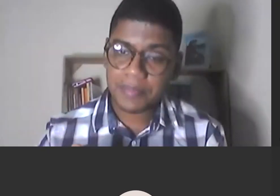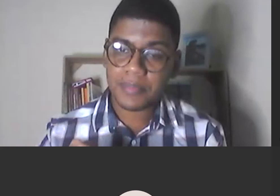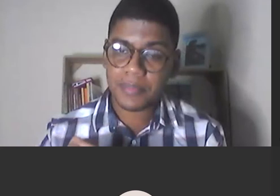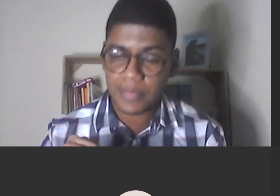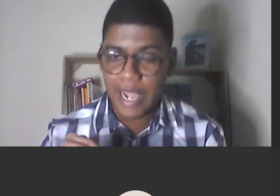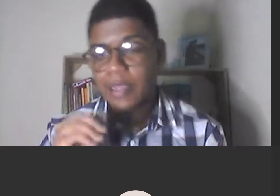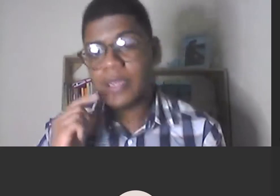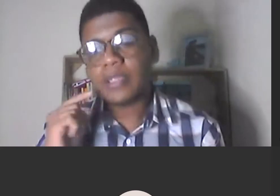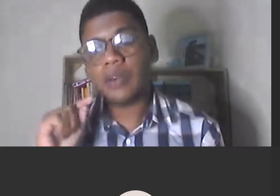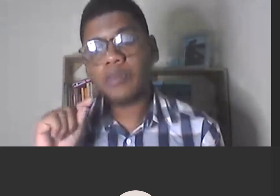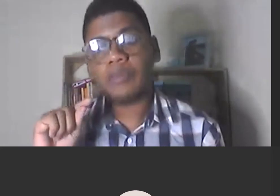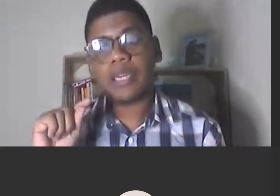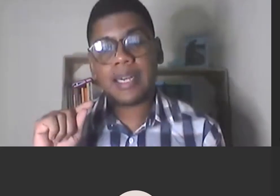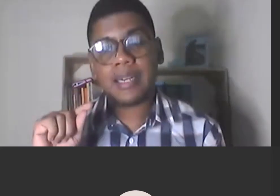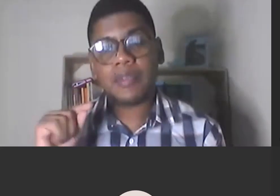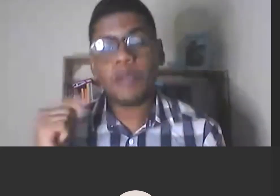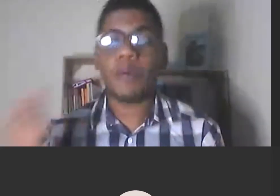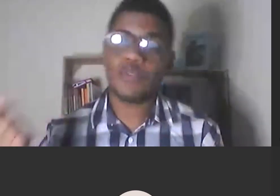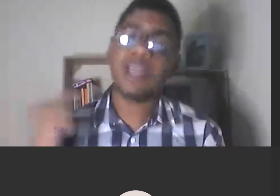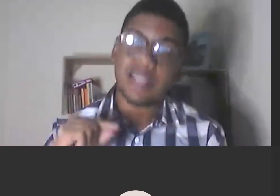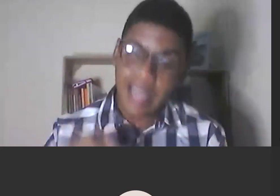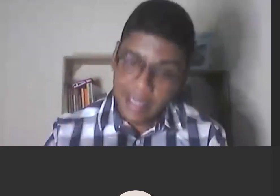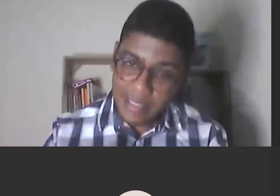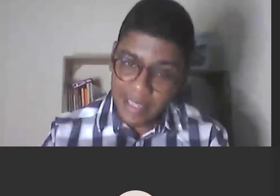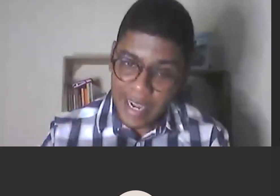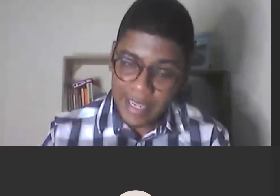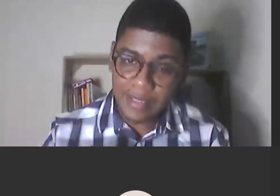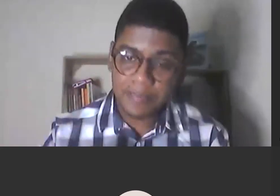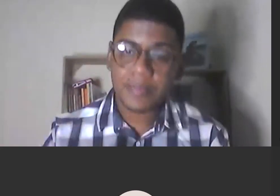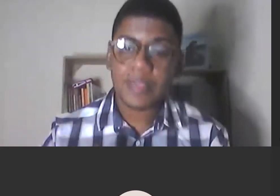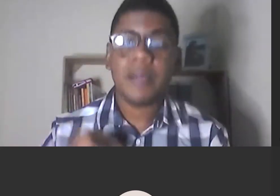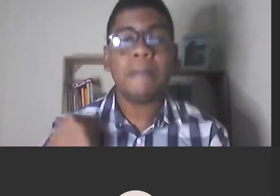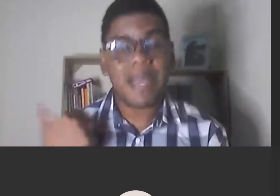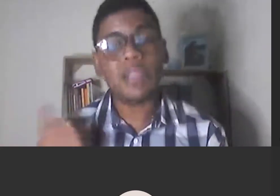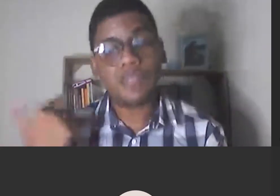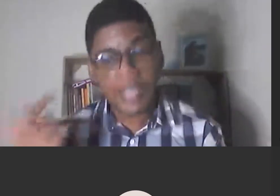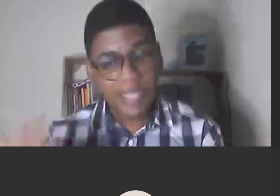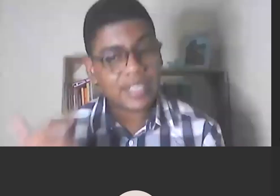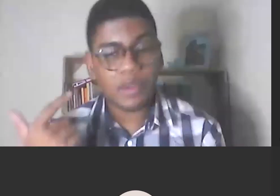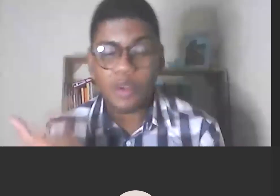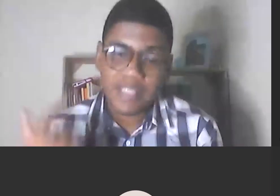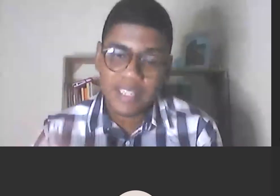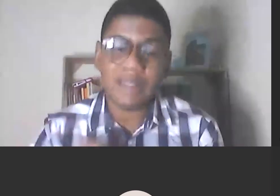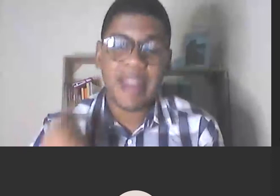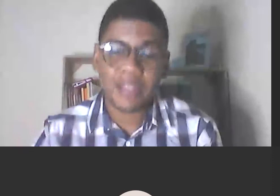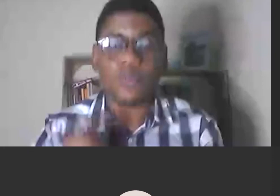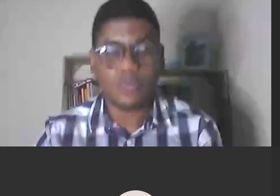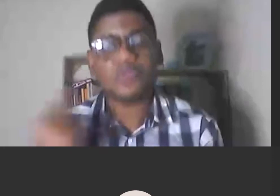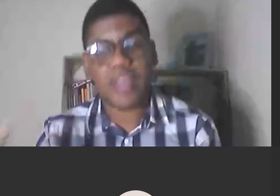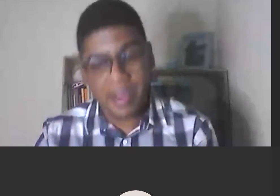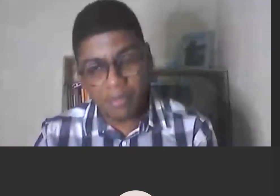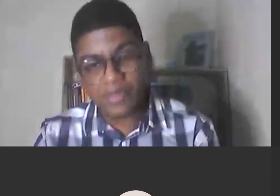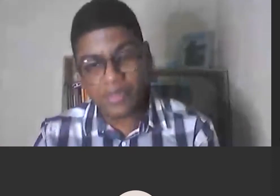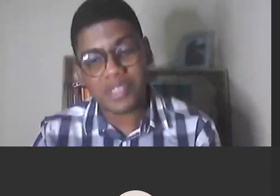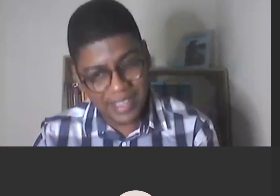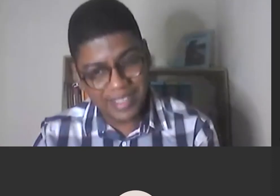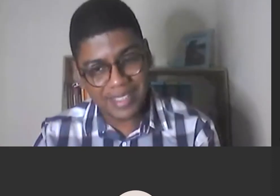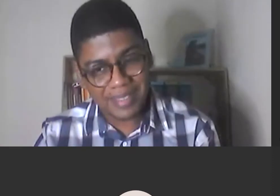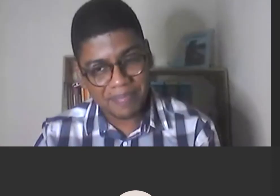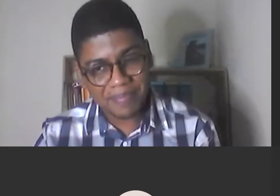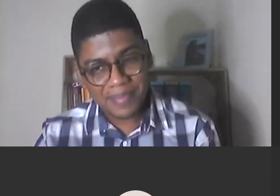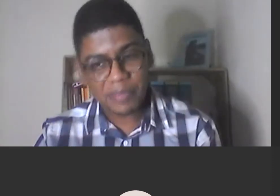acrescentar, tá? Então, eu posso acrescentar esses sinais, mas eu tenho certeza que eu não vou conseguir trabalhar todos os verbos